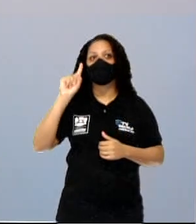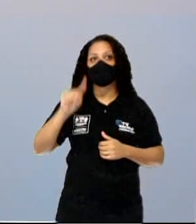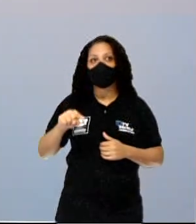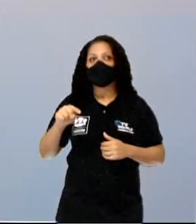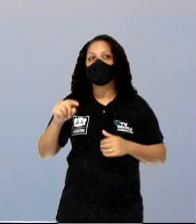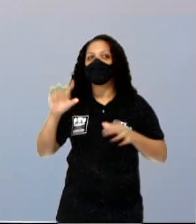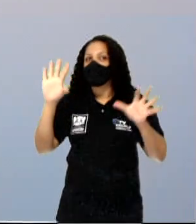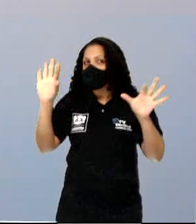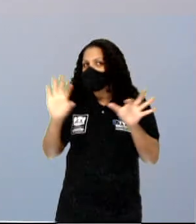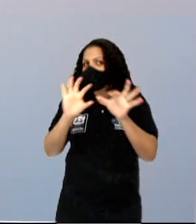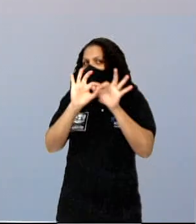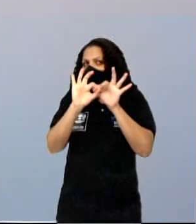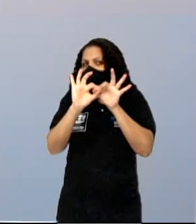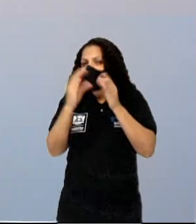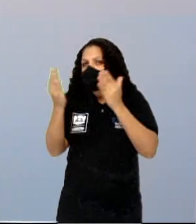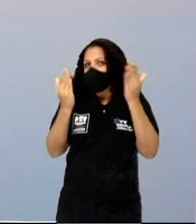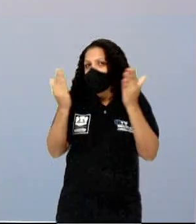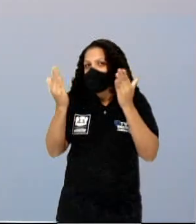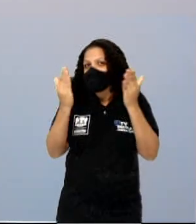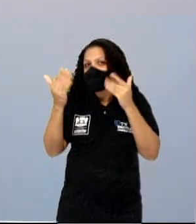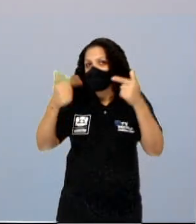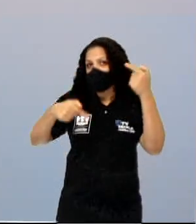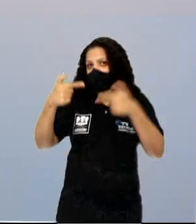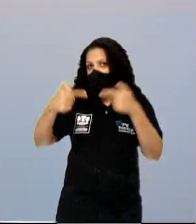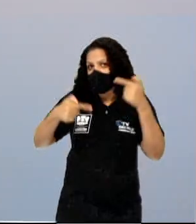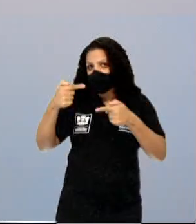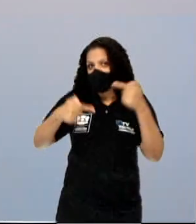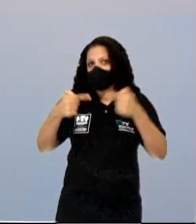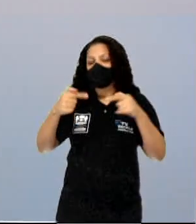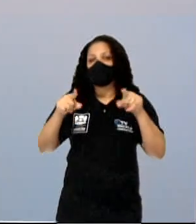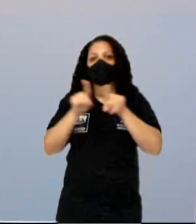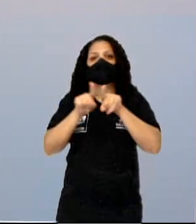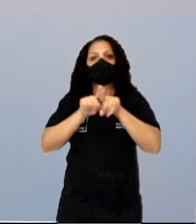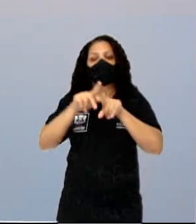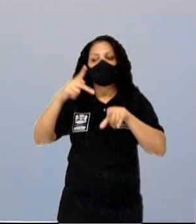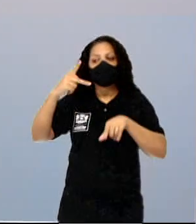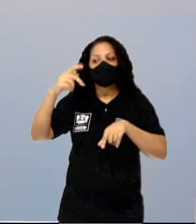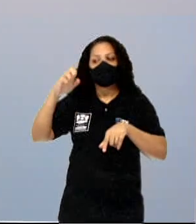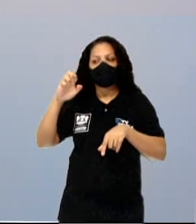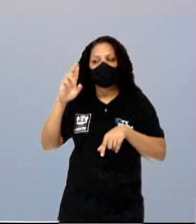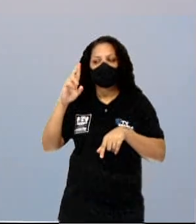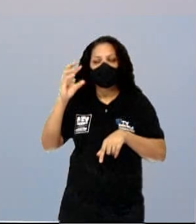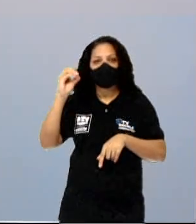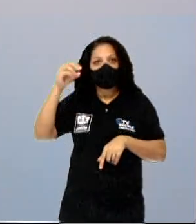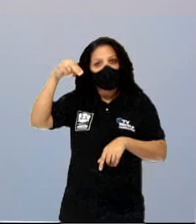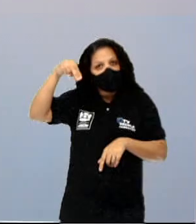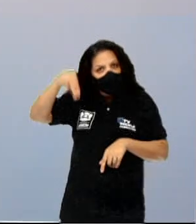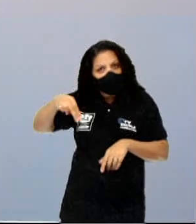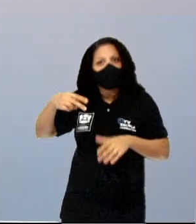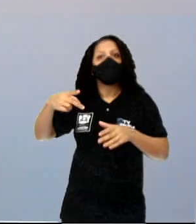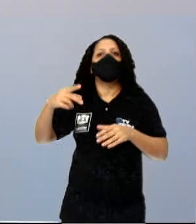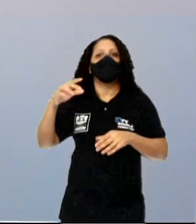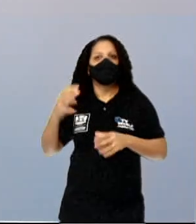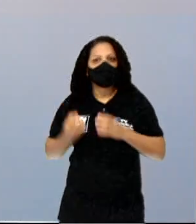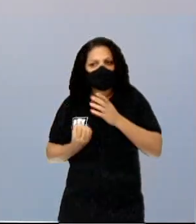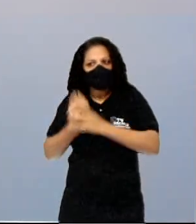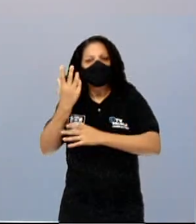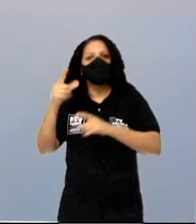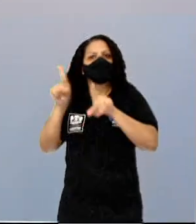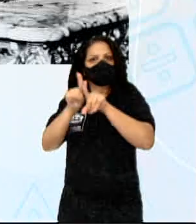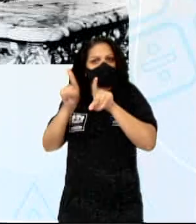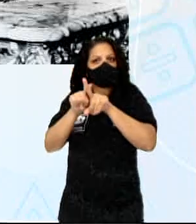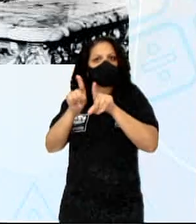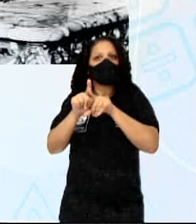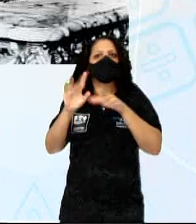na Argentina sobe ao poder o Juan Domingo Perón, também com essa mesma perspectiva do populismo e do paternalismo, ok? Simbora para o